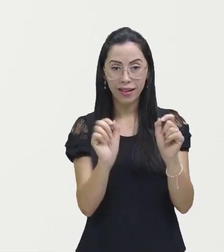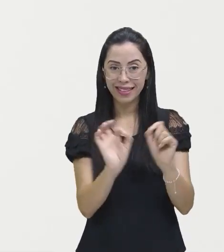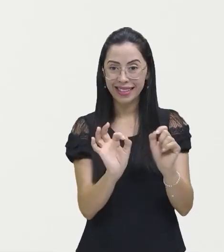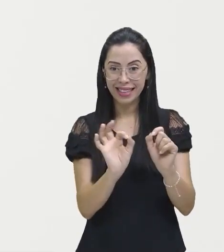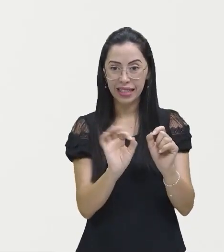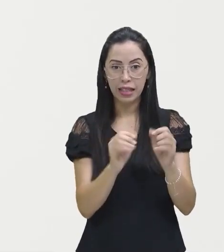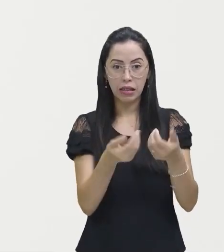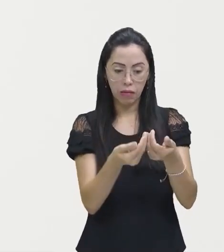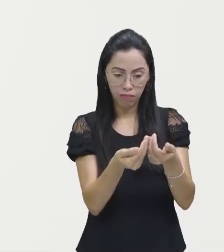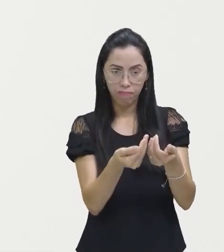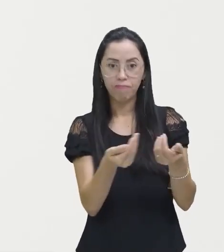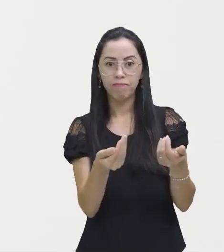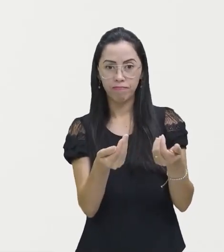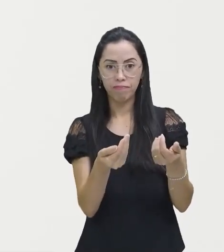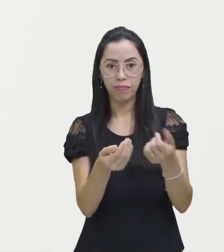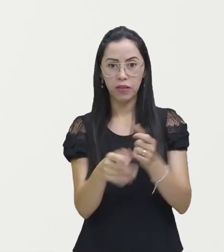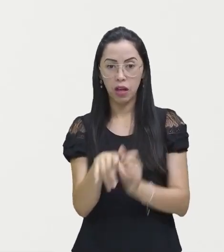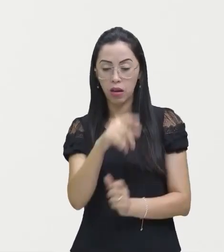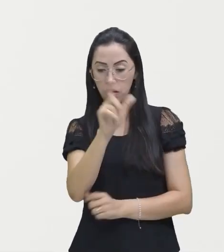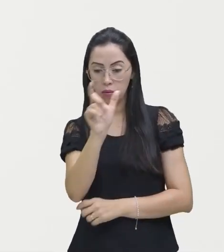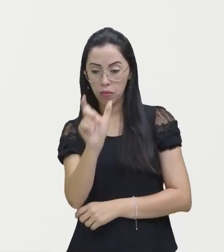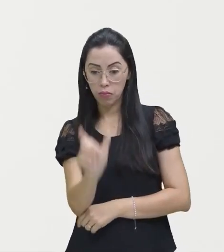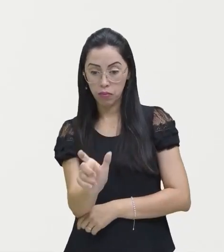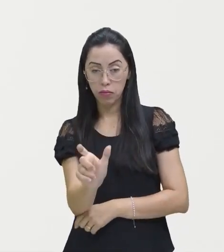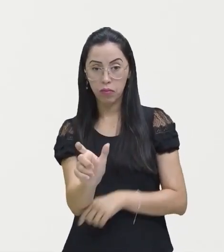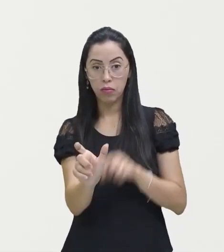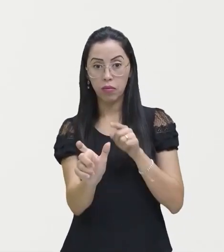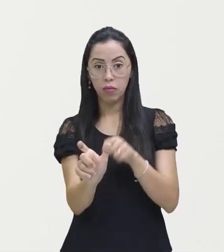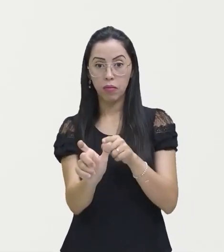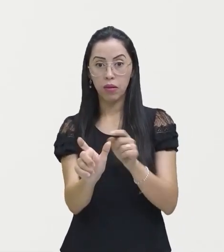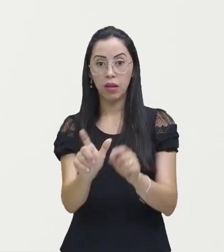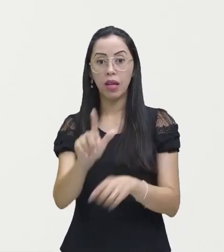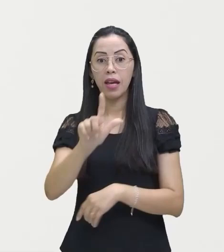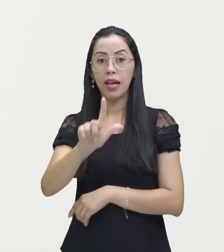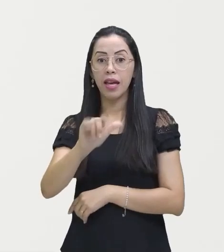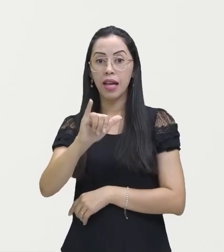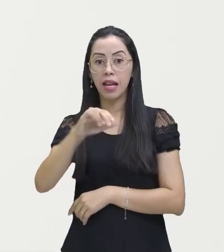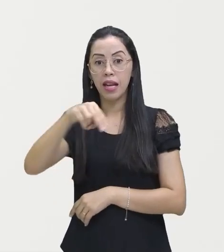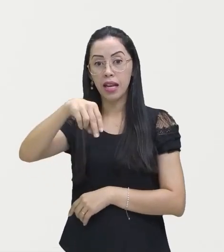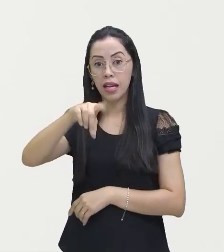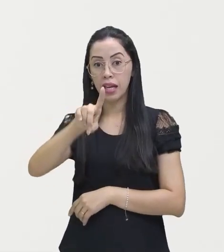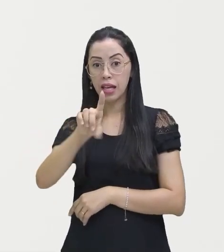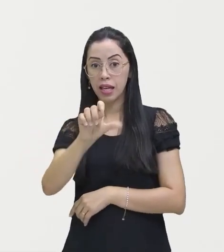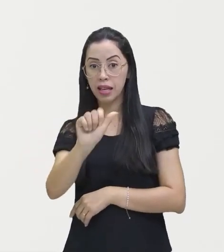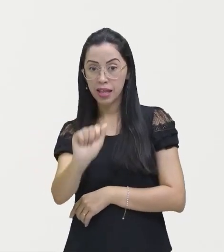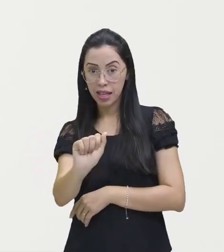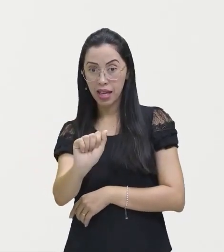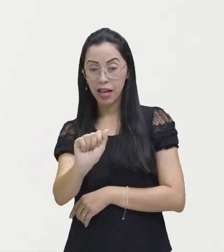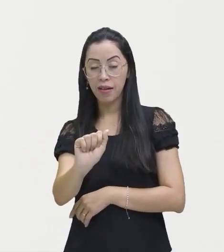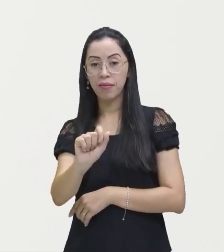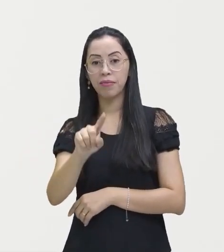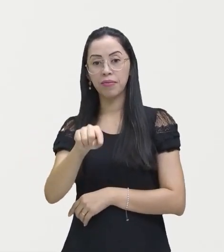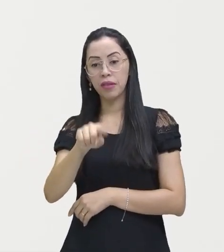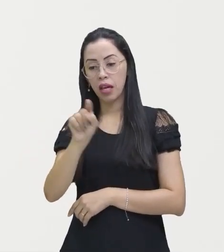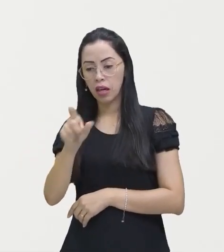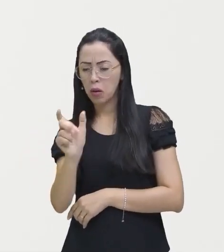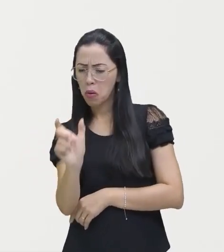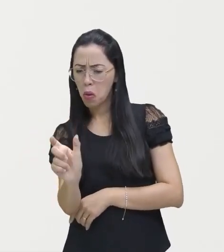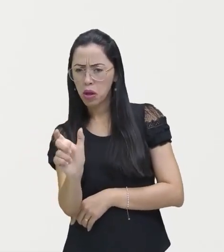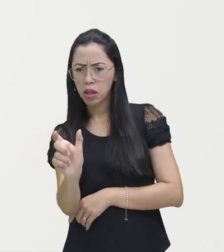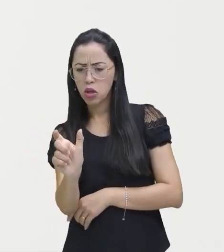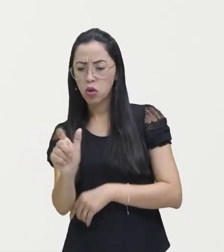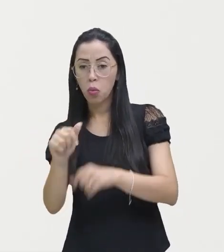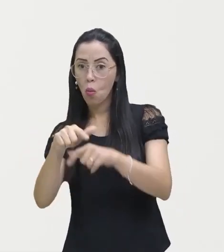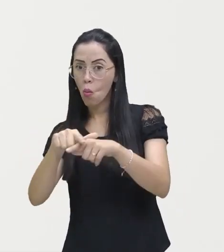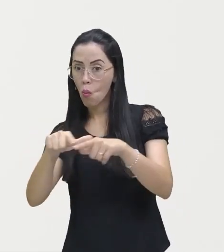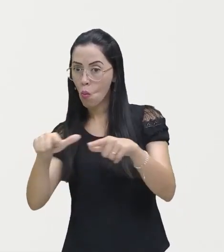Juvenil. Note que eu deixei alguns espaços, alguns quadradinhos, que são justamente para você ter ideia do espaço